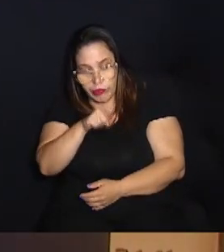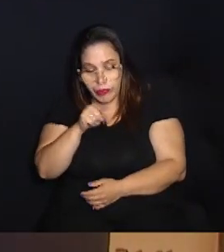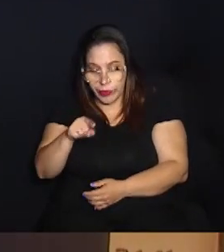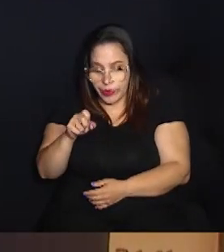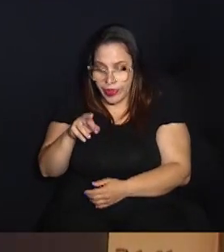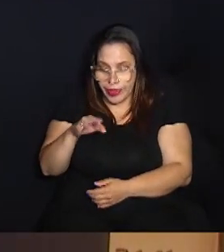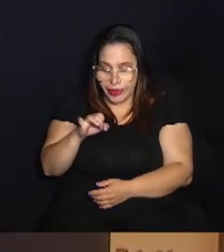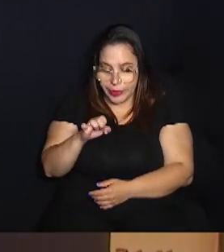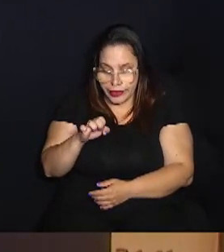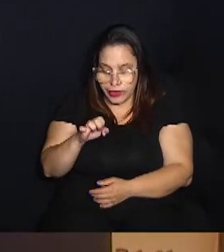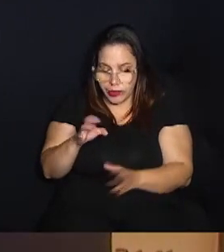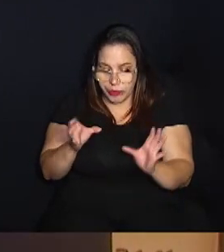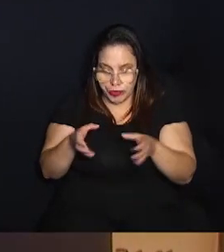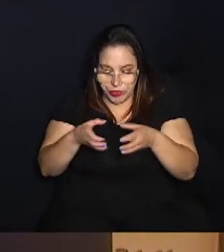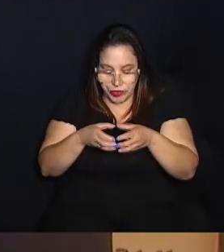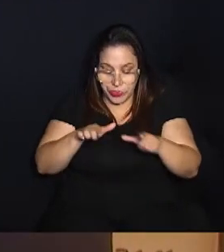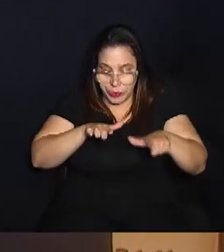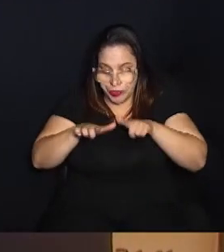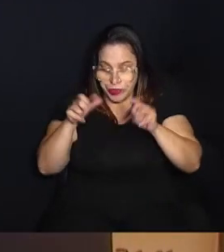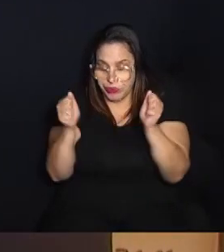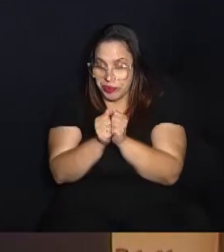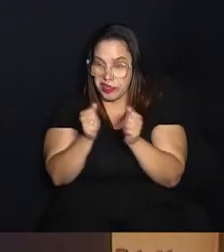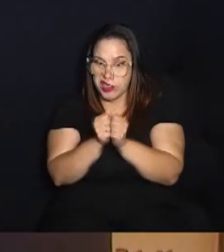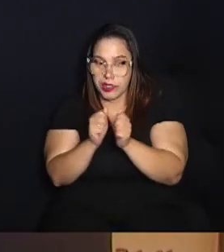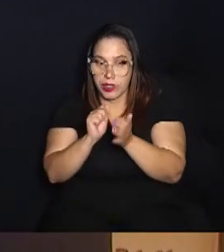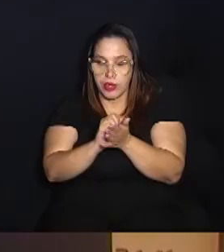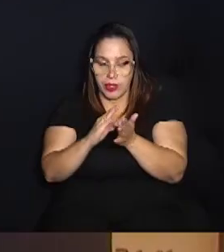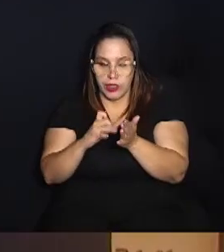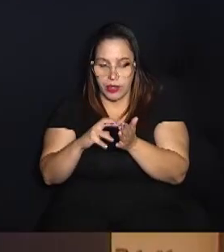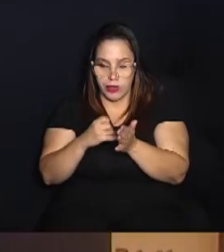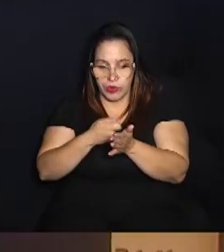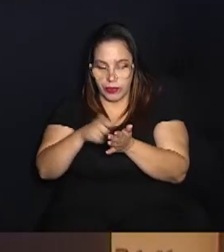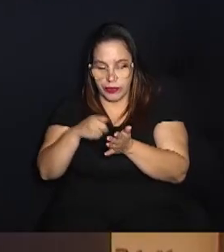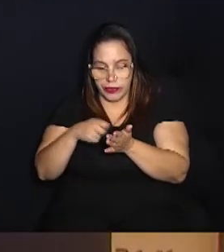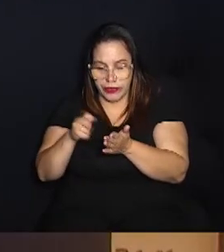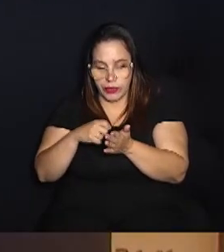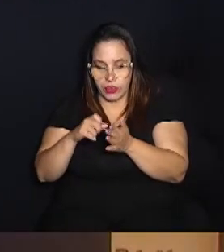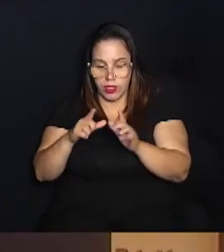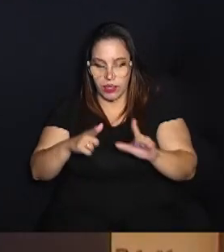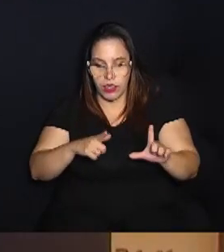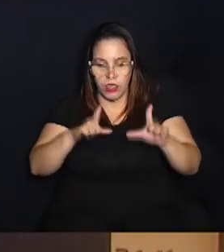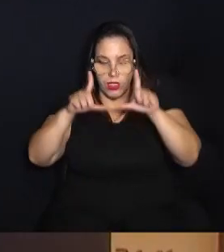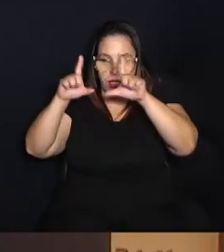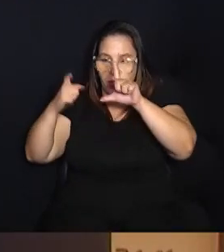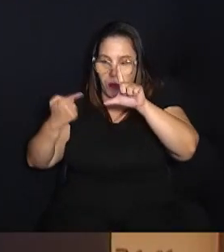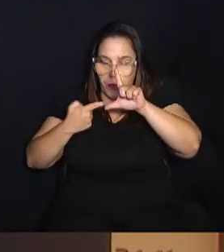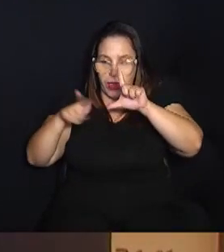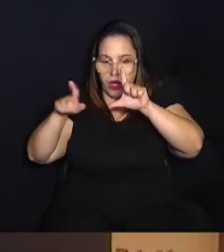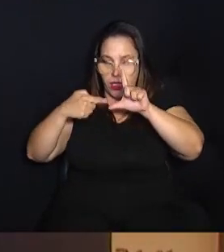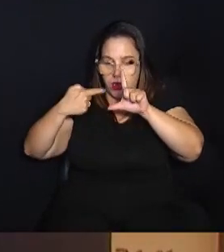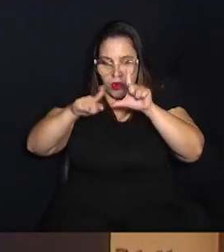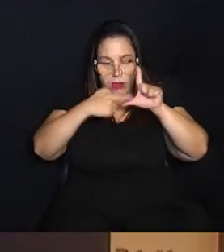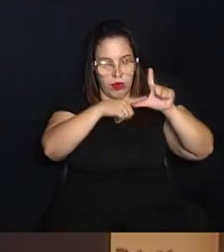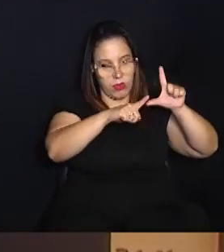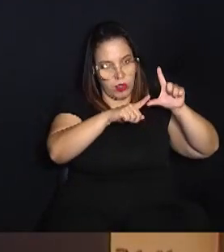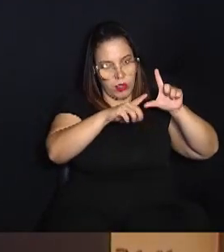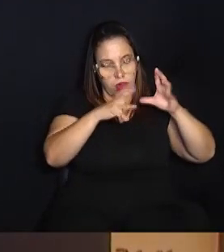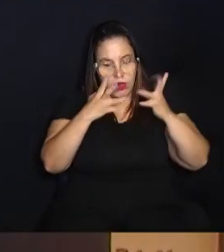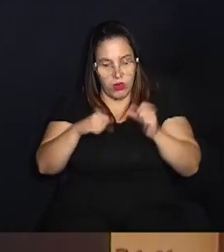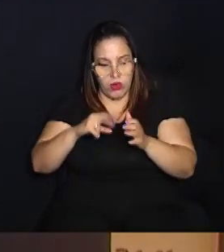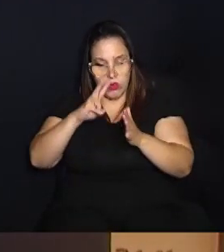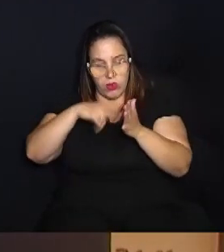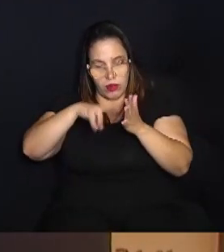Freire, pelo grupo que com ele trabalhava, que a alfabetização se dava por meio de slides, de imagens que captavam ali as